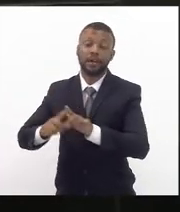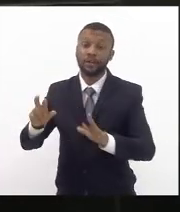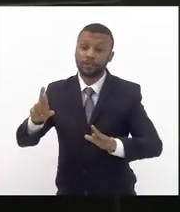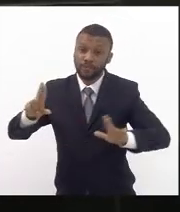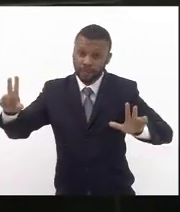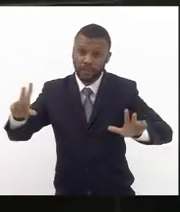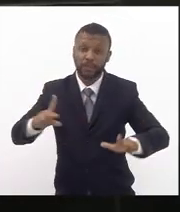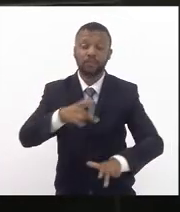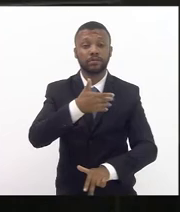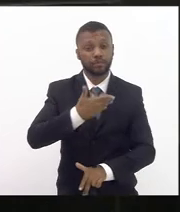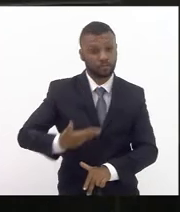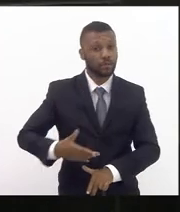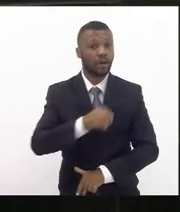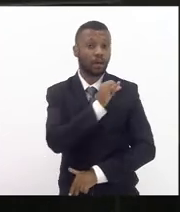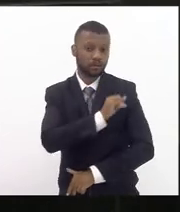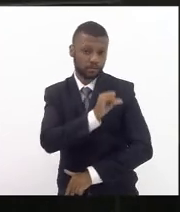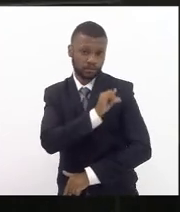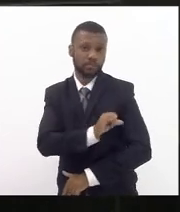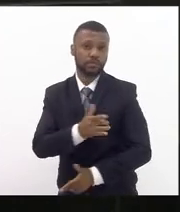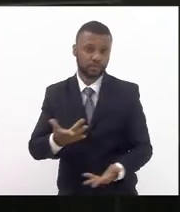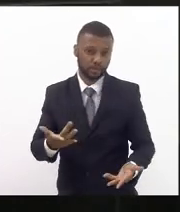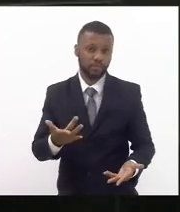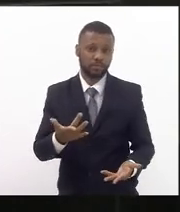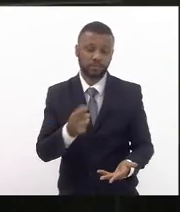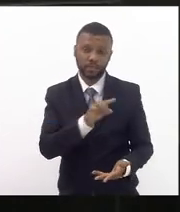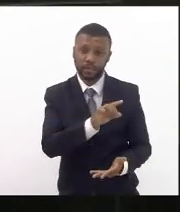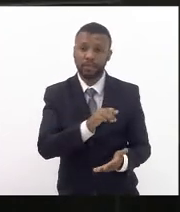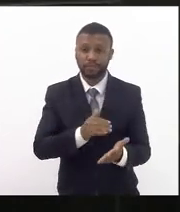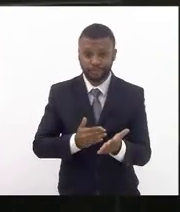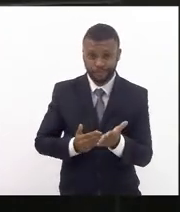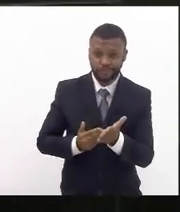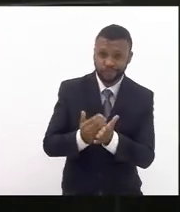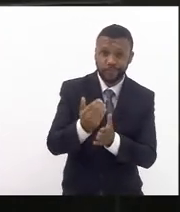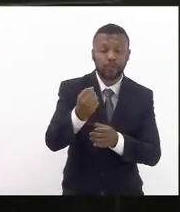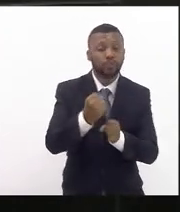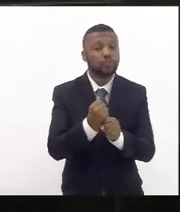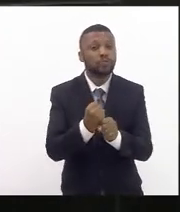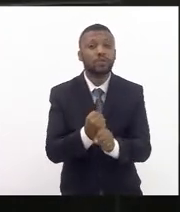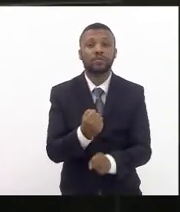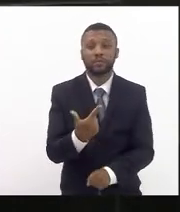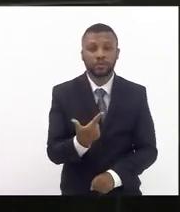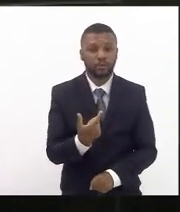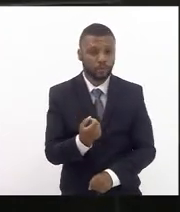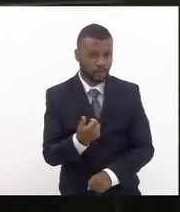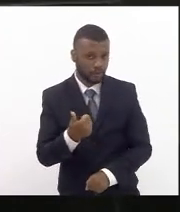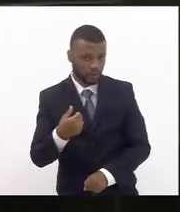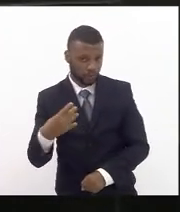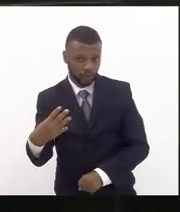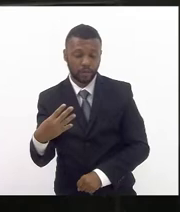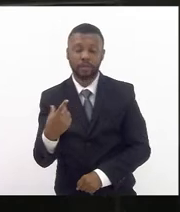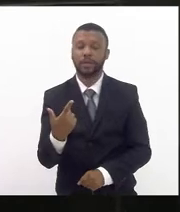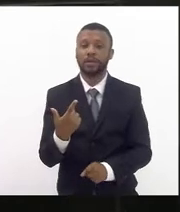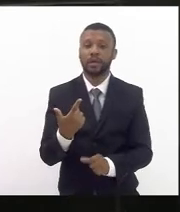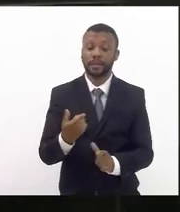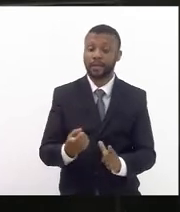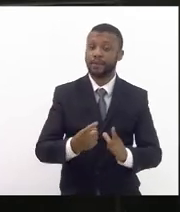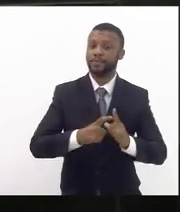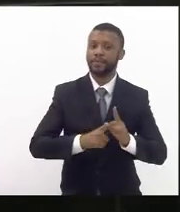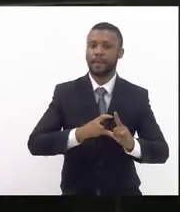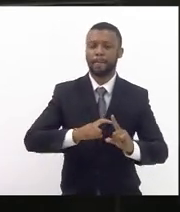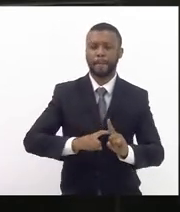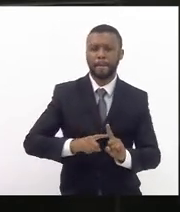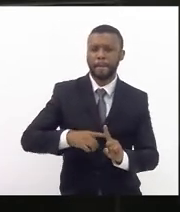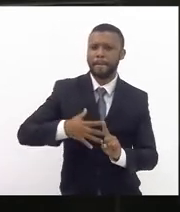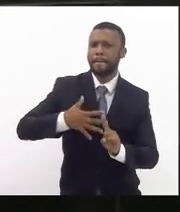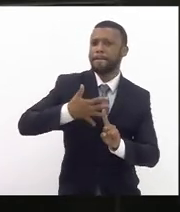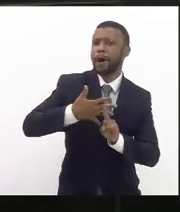Rio de Janeiro, né, que teve, a partir de 2014, um aumento dessa dívida e que